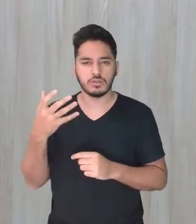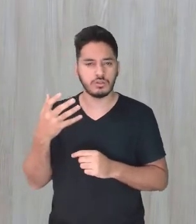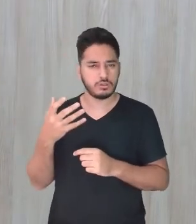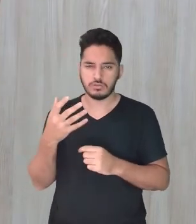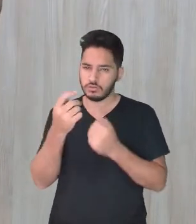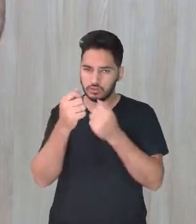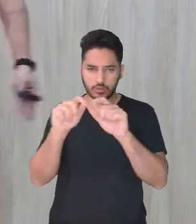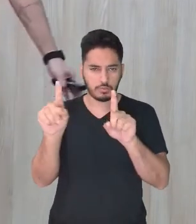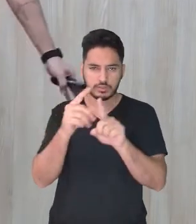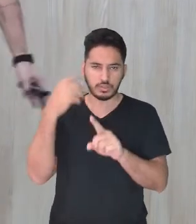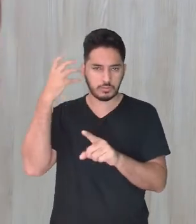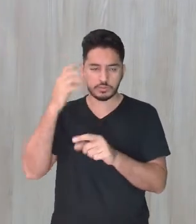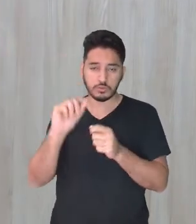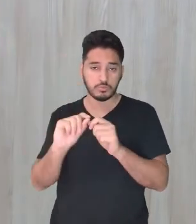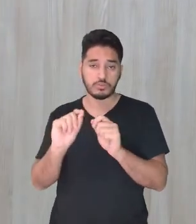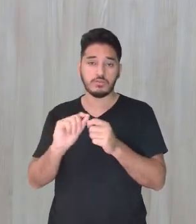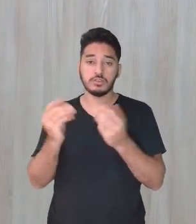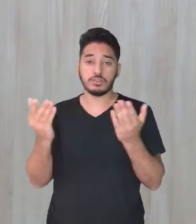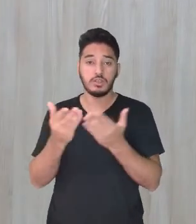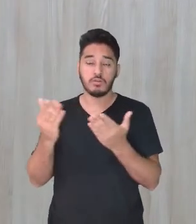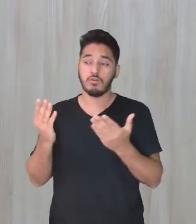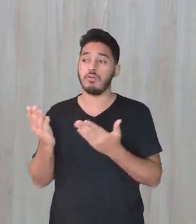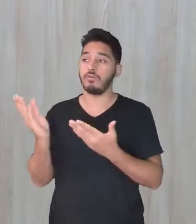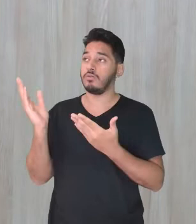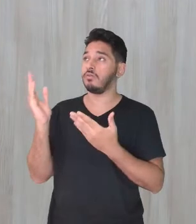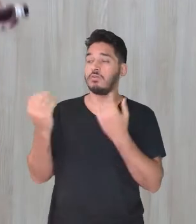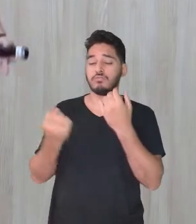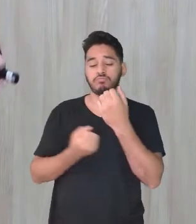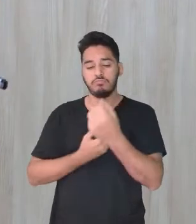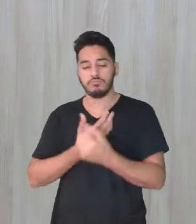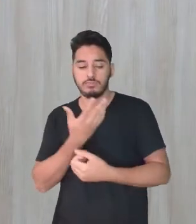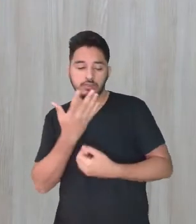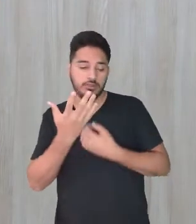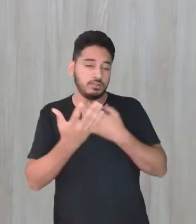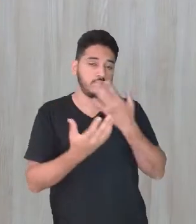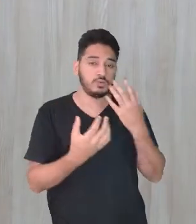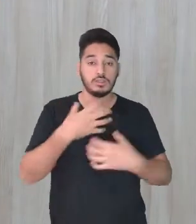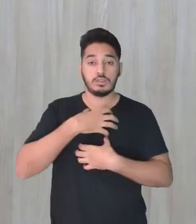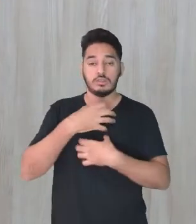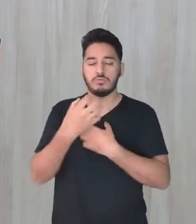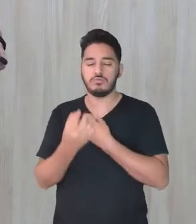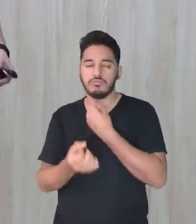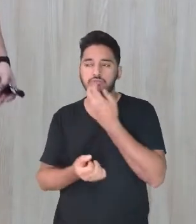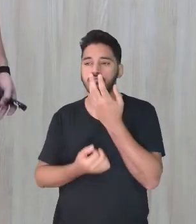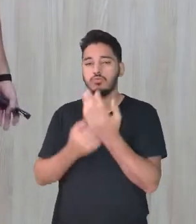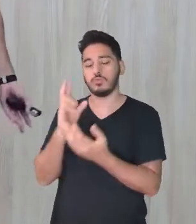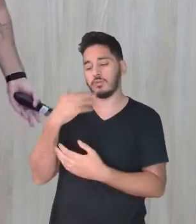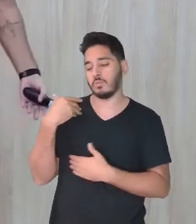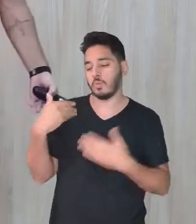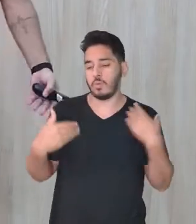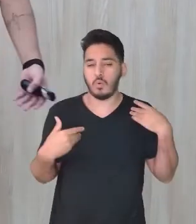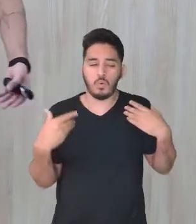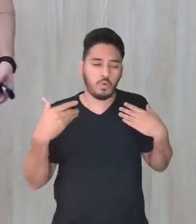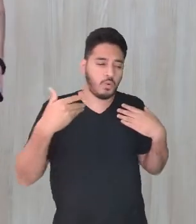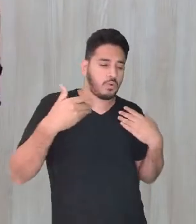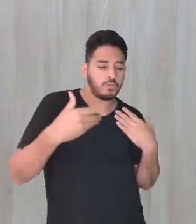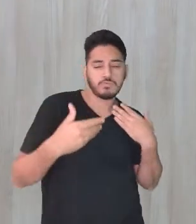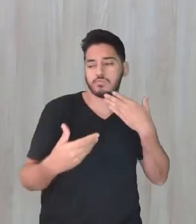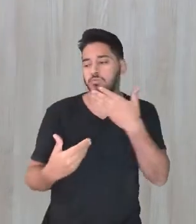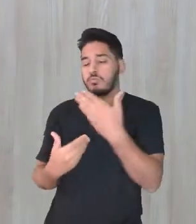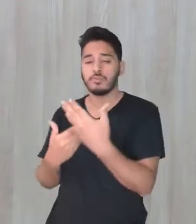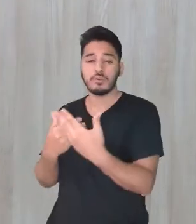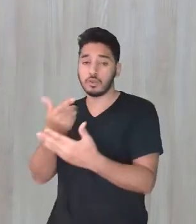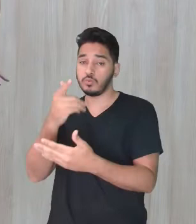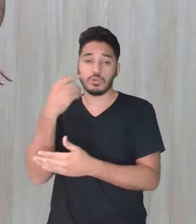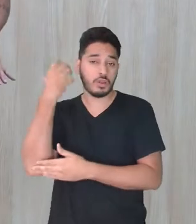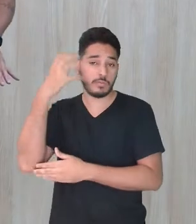não precisa. Eu podia fazer, por exemplo, expressar aqui algum sentimento, né? Utilizando o meu corpo, fazendo movimentos de dança e não